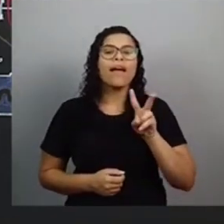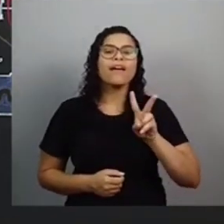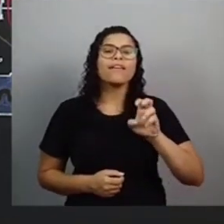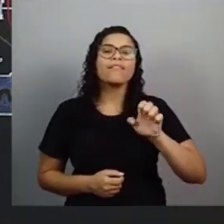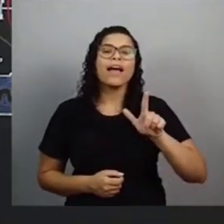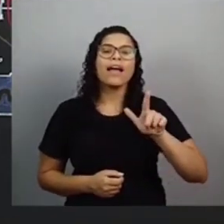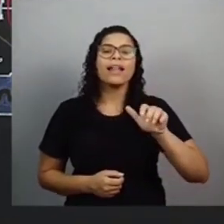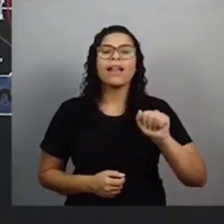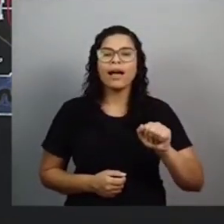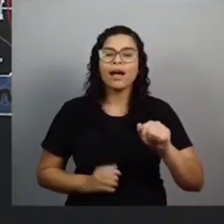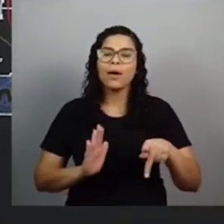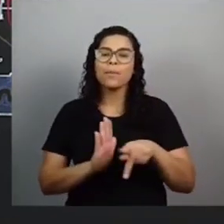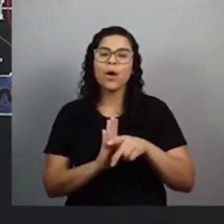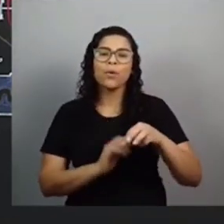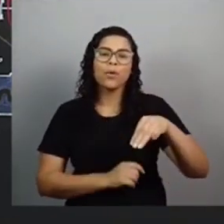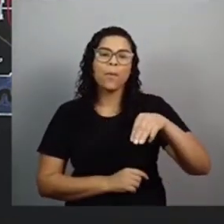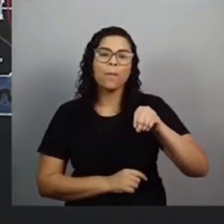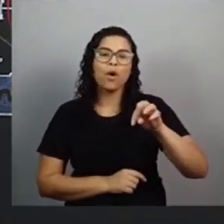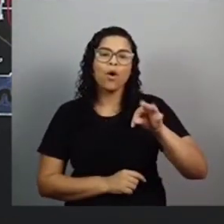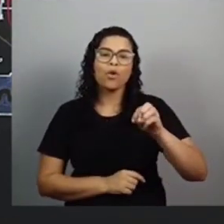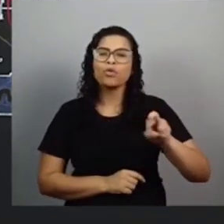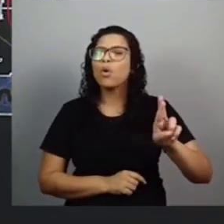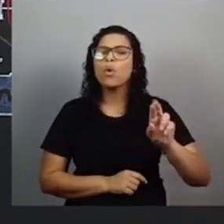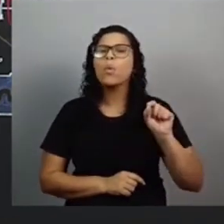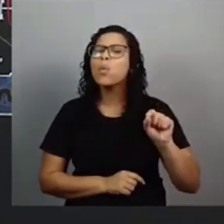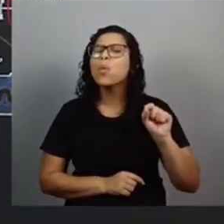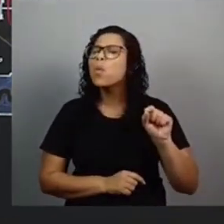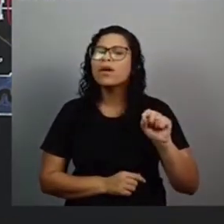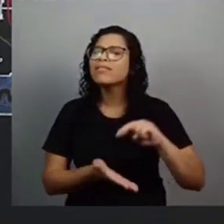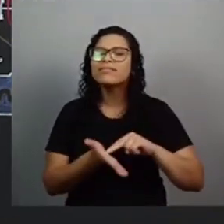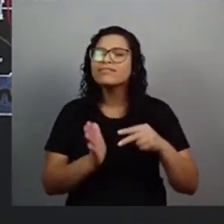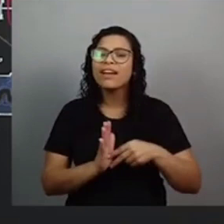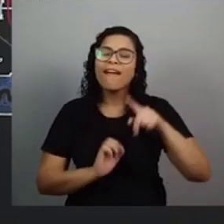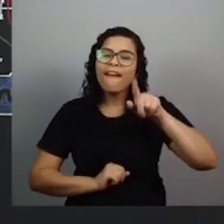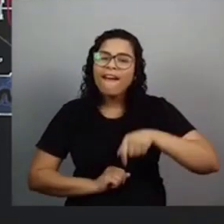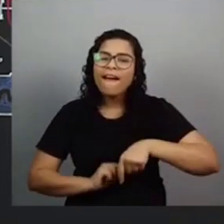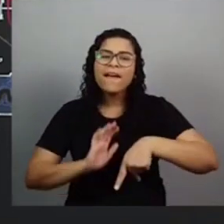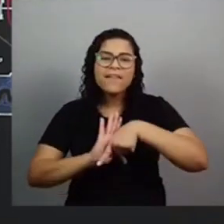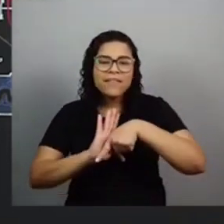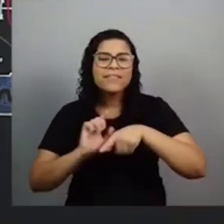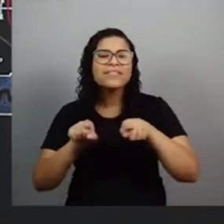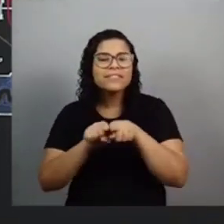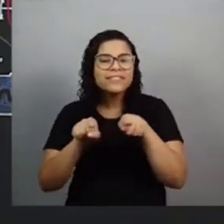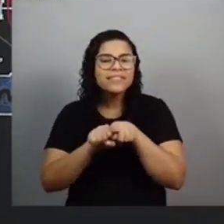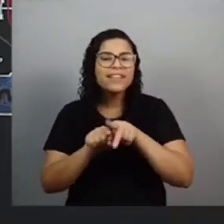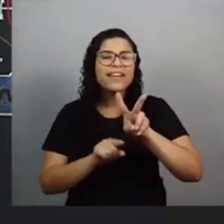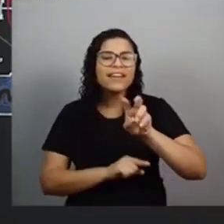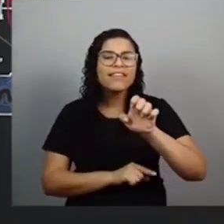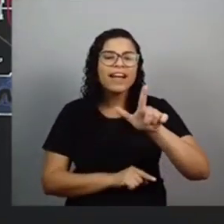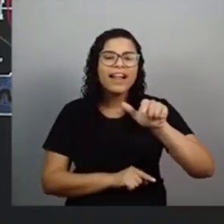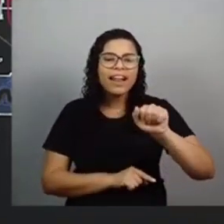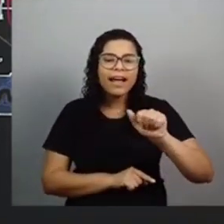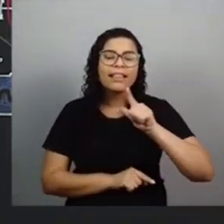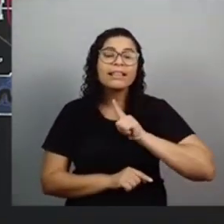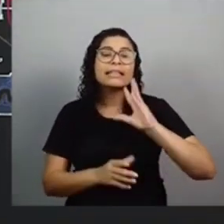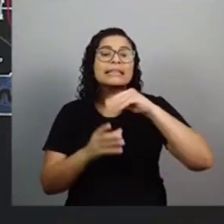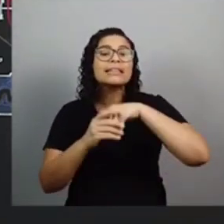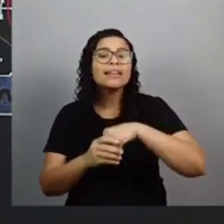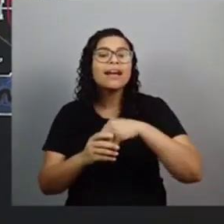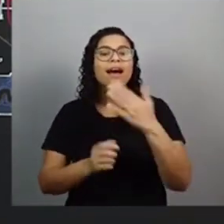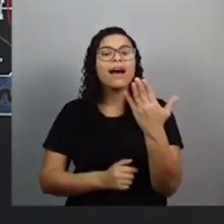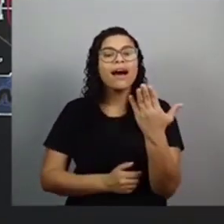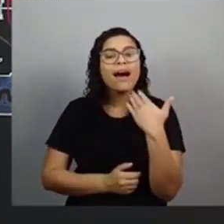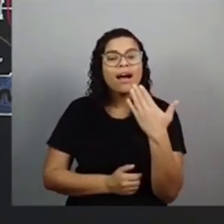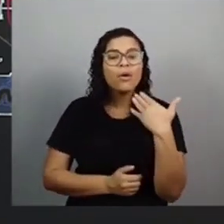do motor ficou ruim. O que é tal da vela, né? Eu tenho aqui uma vela que ela libera uma centelha de calor. Então você fala, vamos pensar em